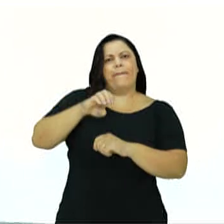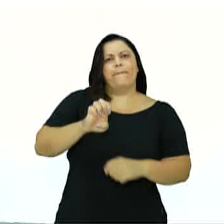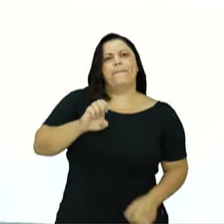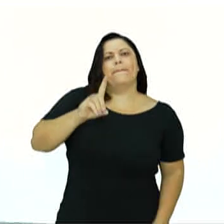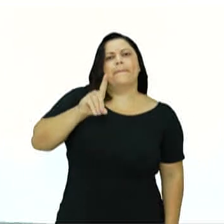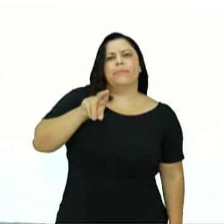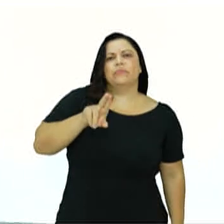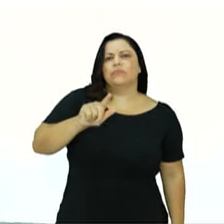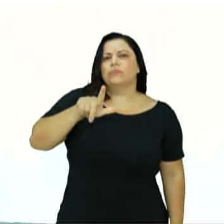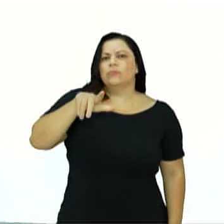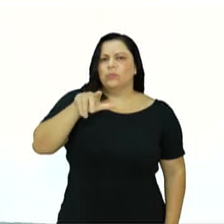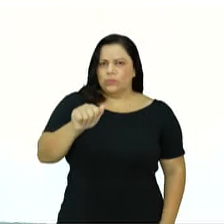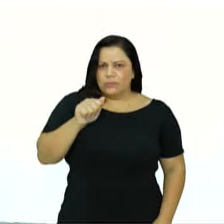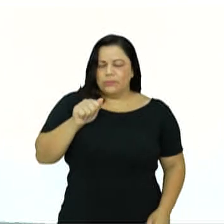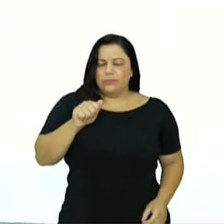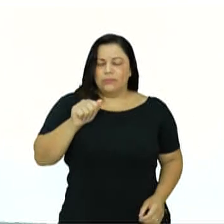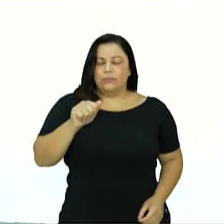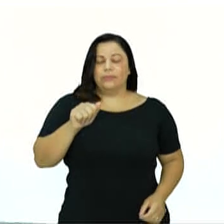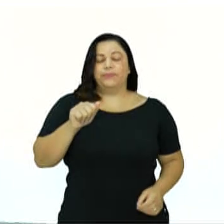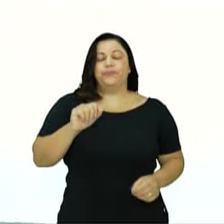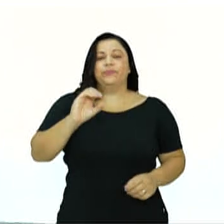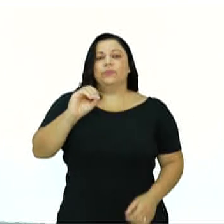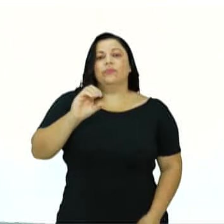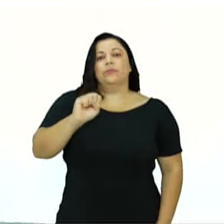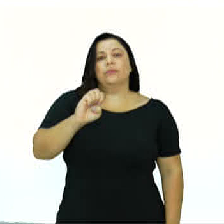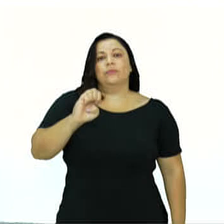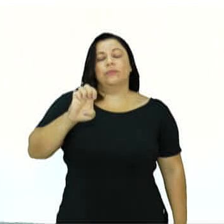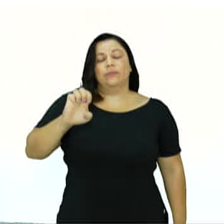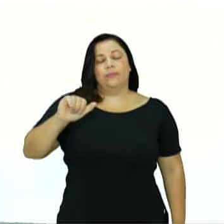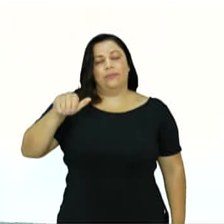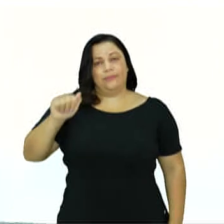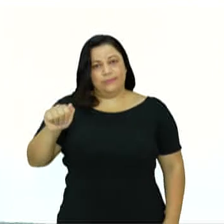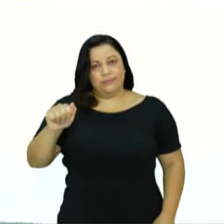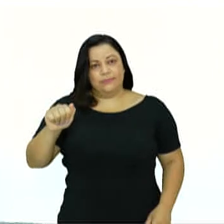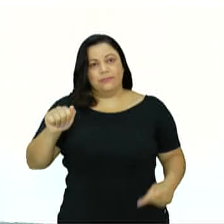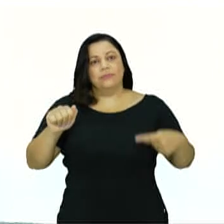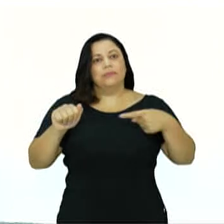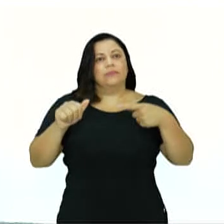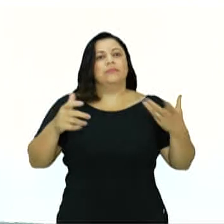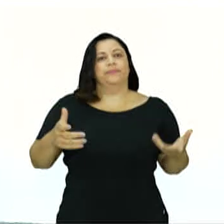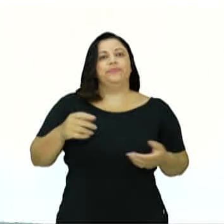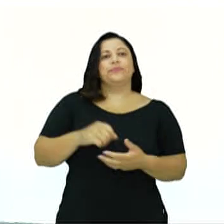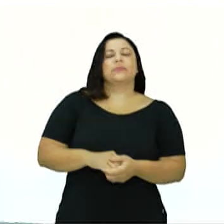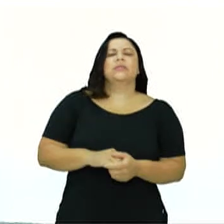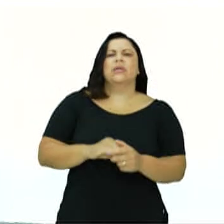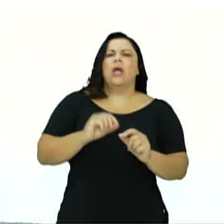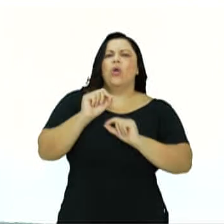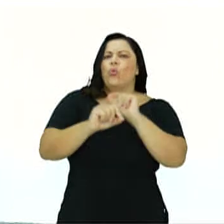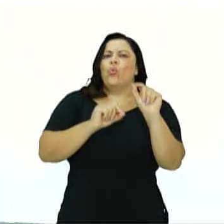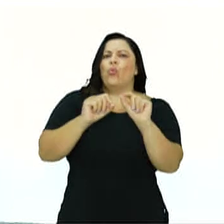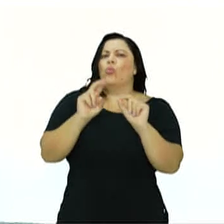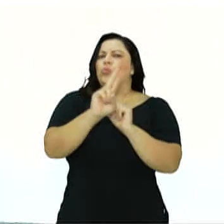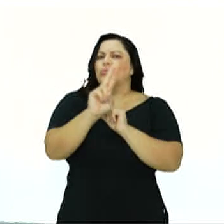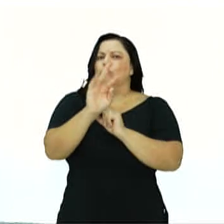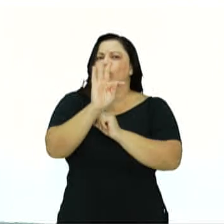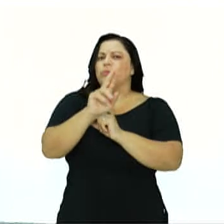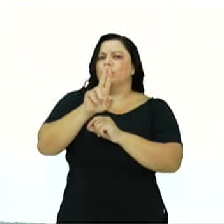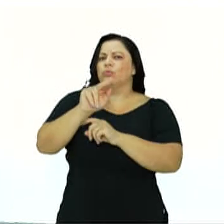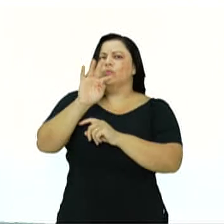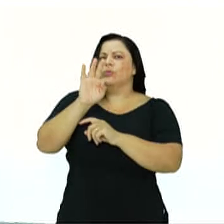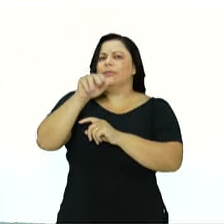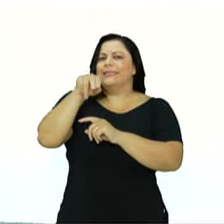osso, naquela cavidade interna do osso, chamando aquilo que a gente conhece como